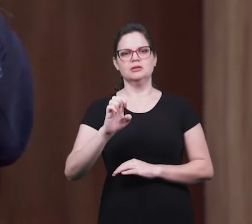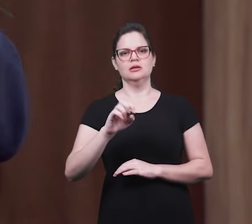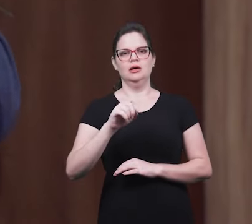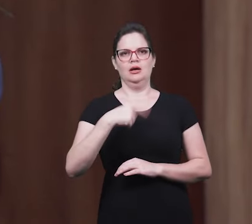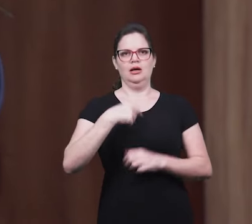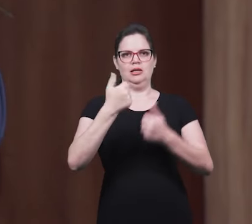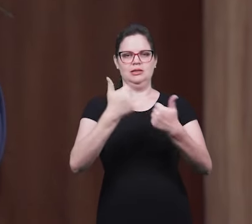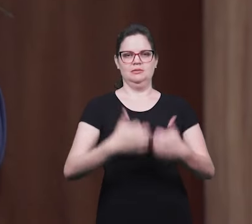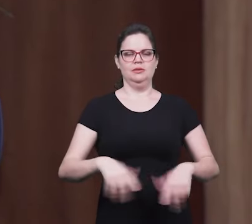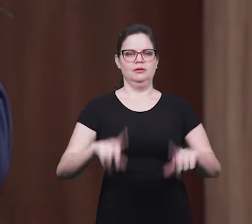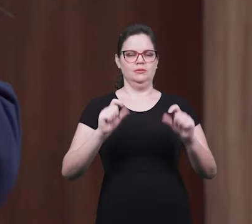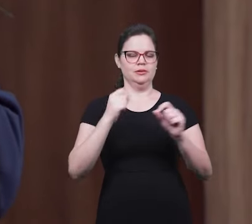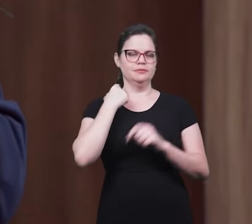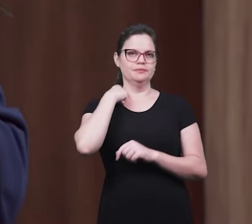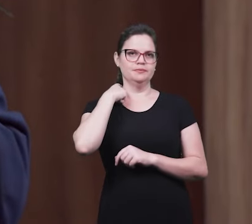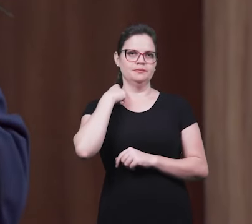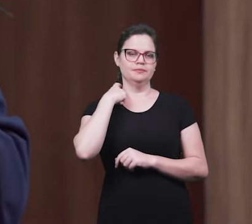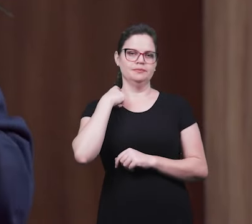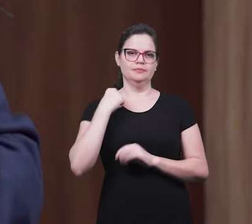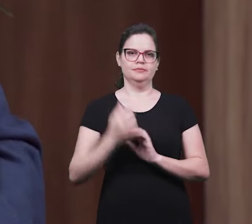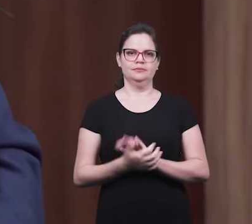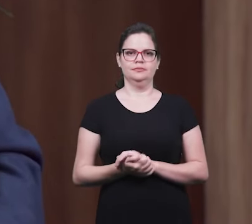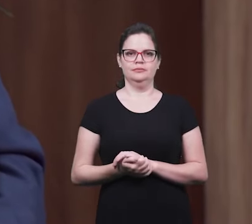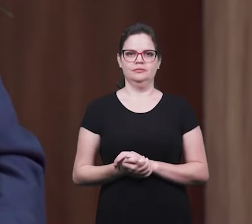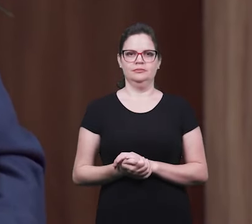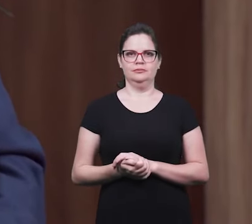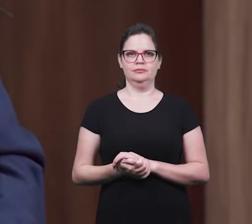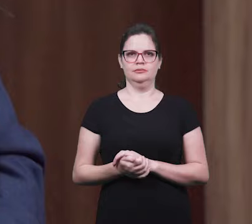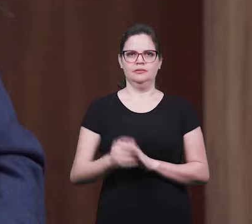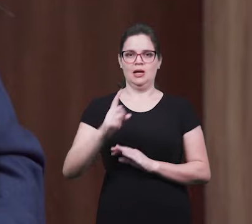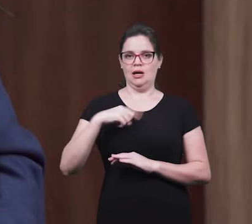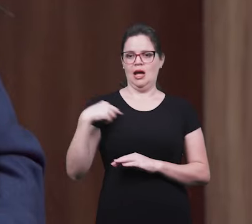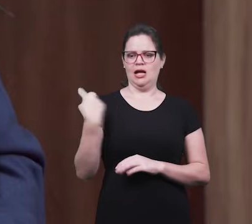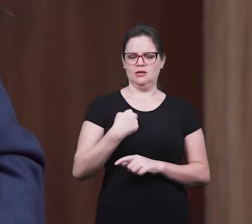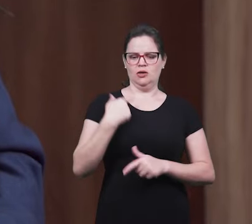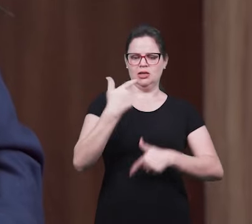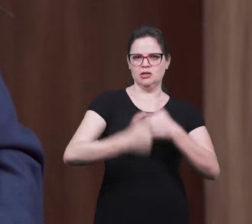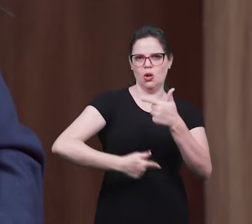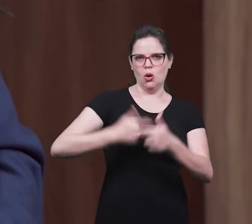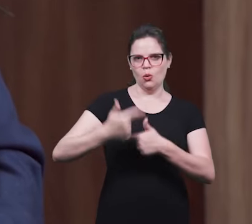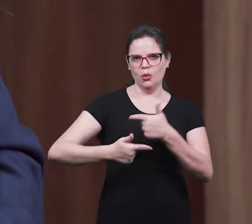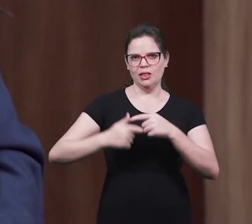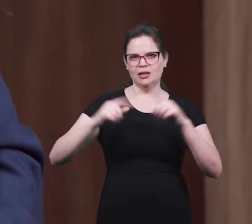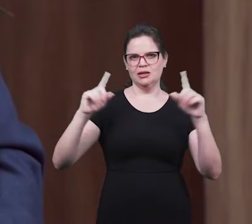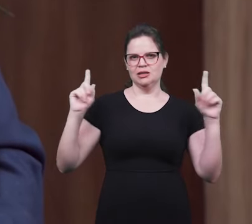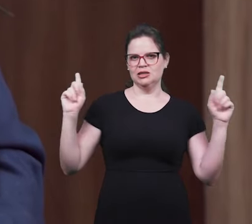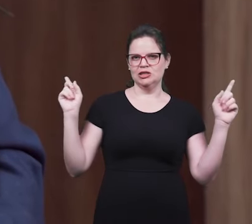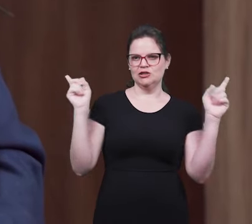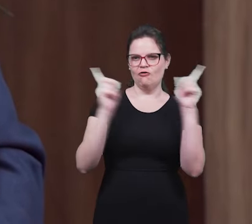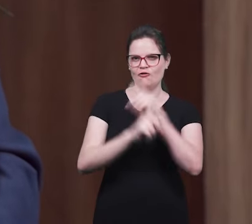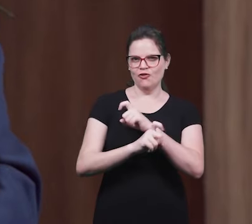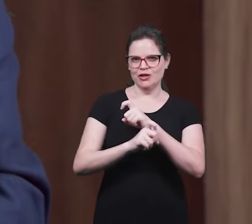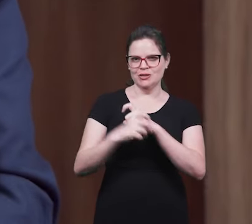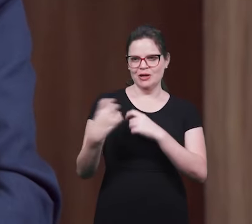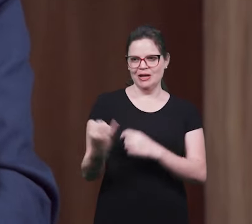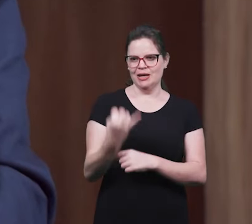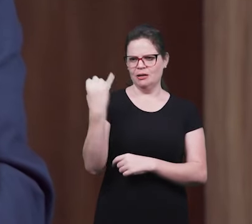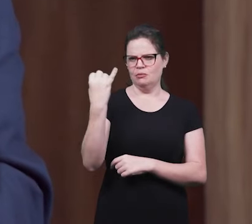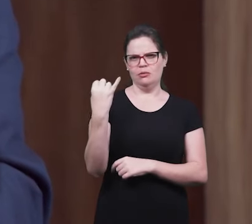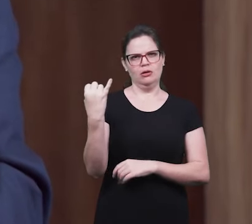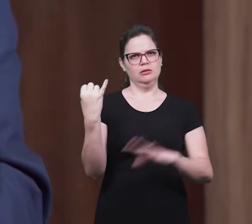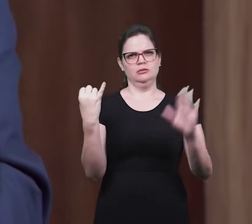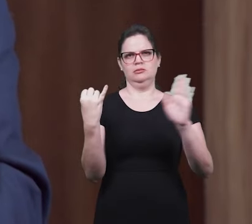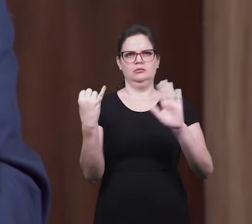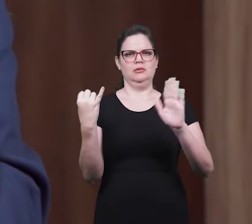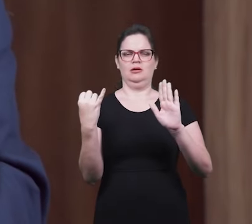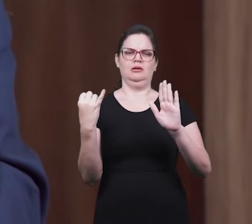se justificar diante das outras. Ela diz assim: não importam as nossas tribulações, porque o que mais importa